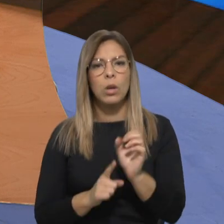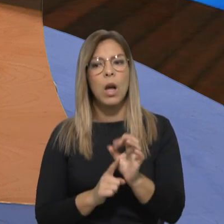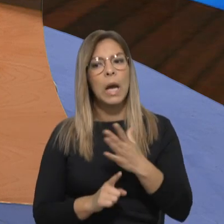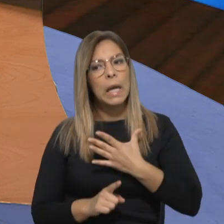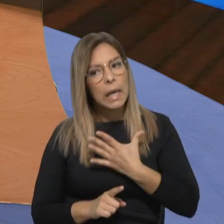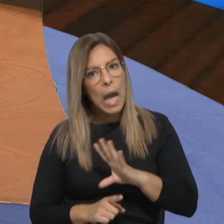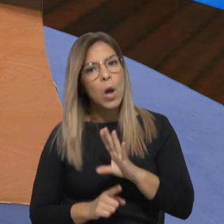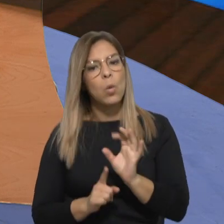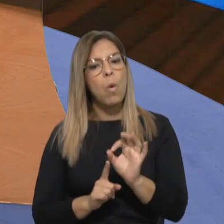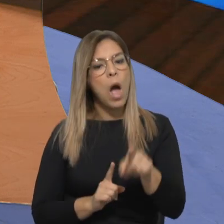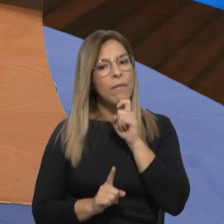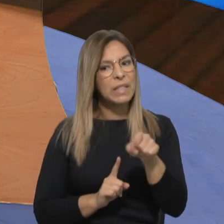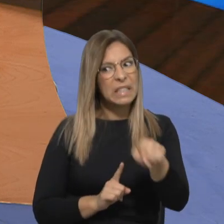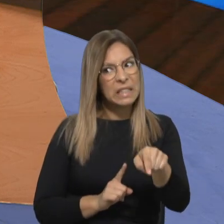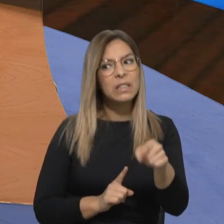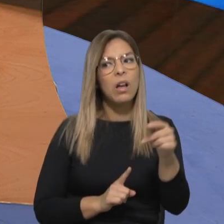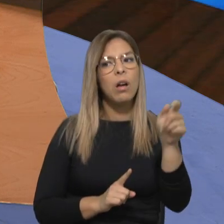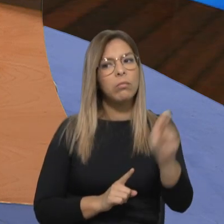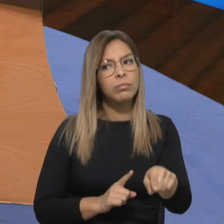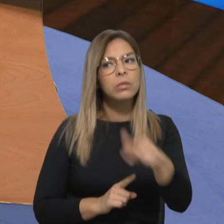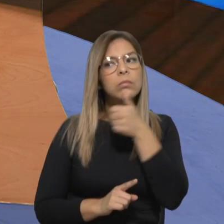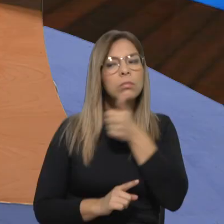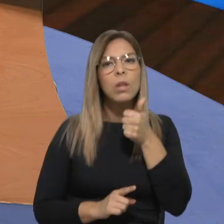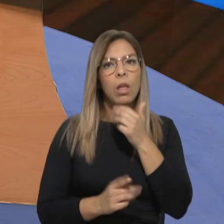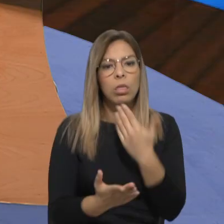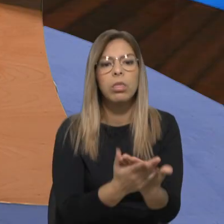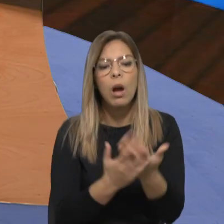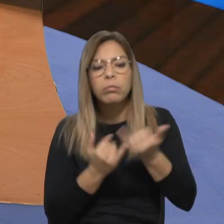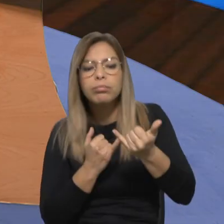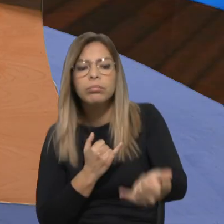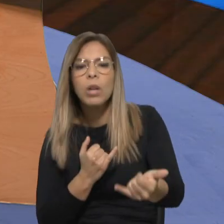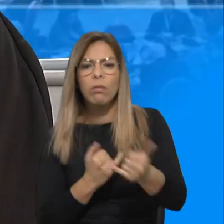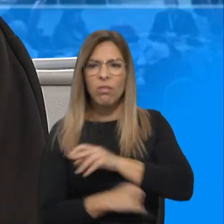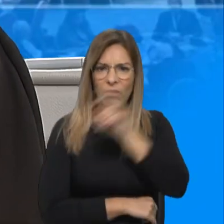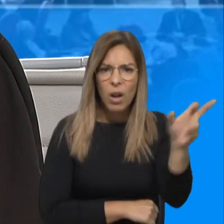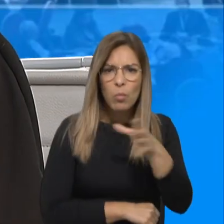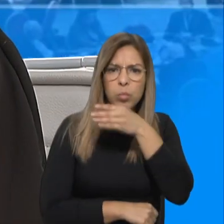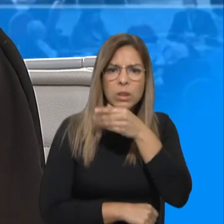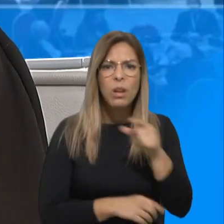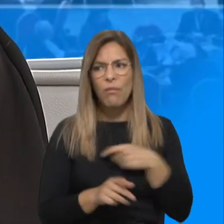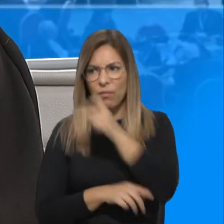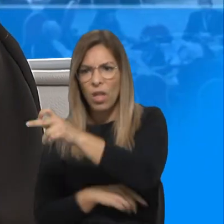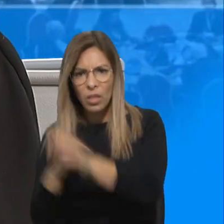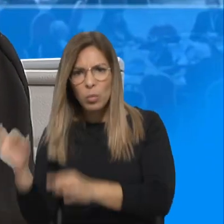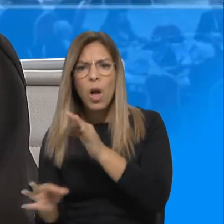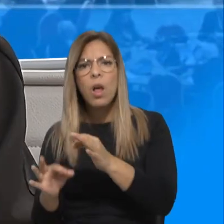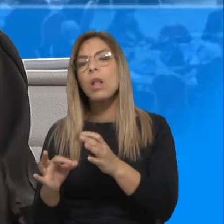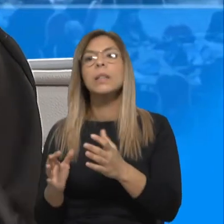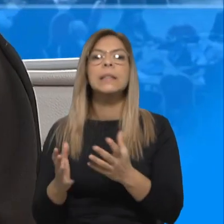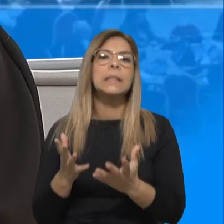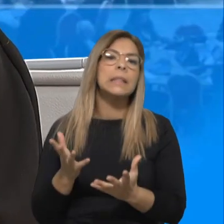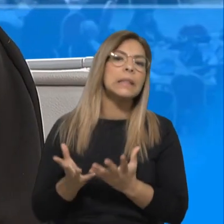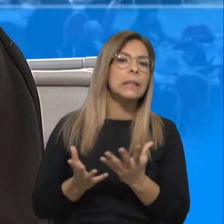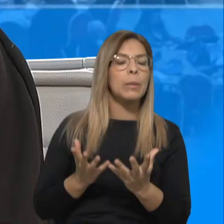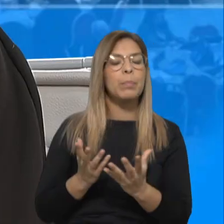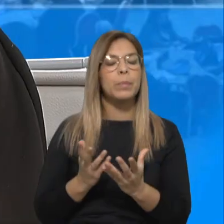tenho medo. O que é que vem dali? Vão traumatizar a criança, vai ser ouvido na polícia, vai a um tribunal. Portanto, e achamos que é importante também